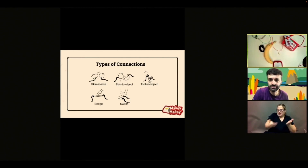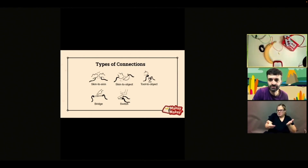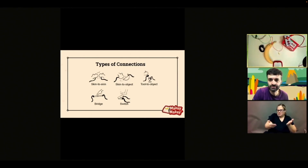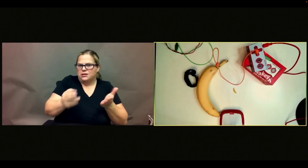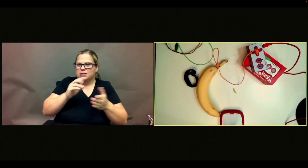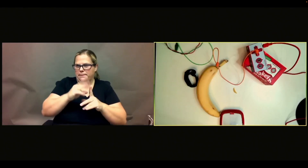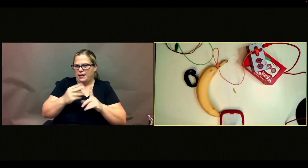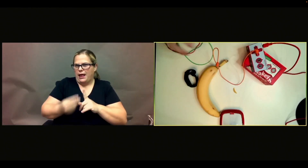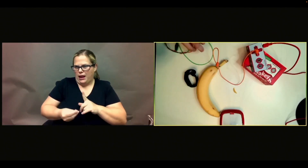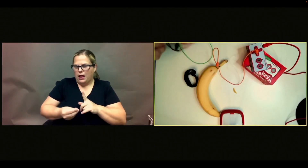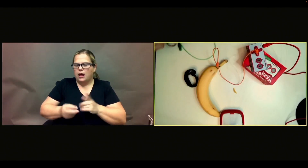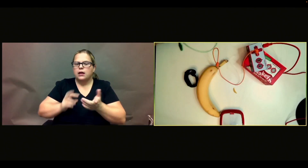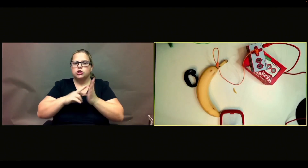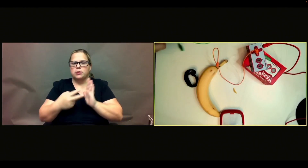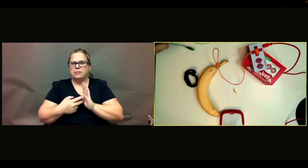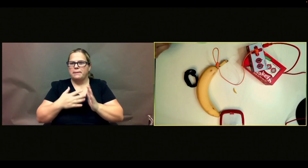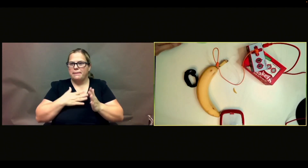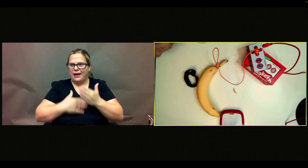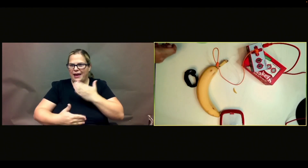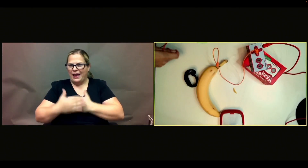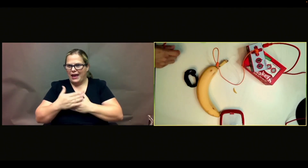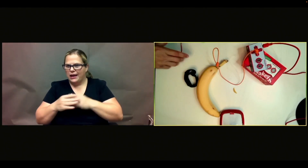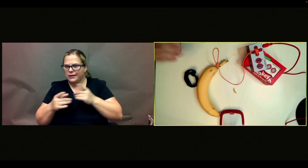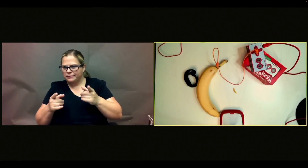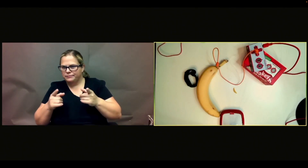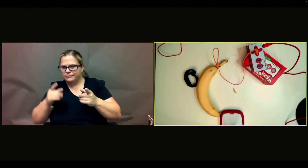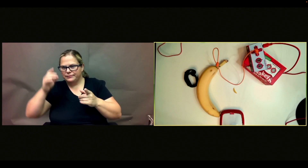aterramento a outra coisa.